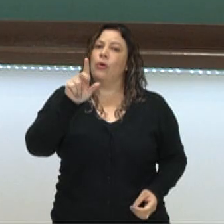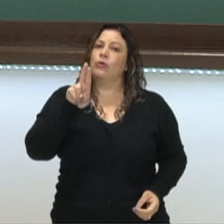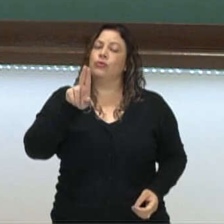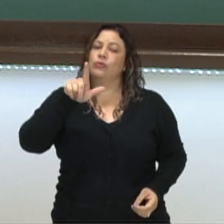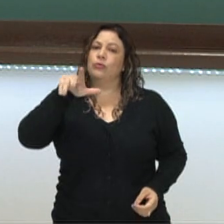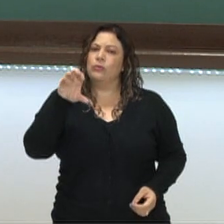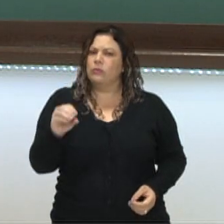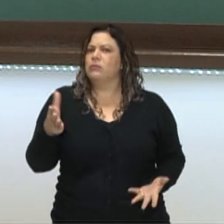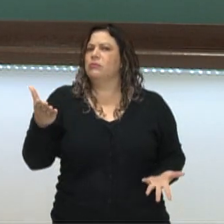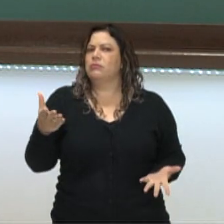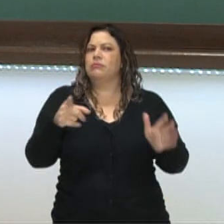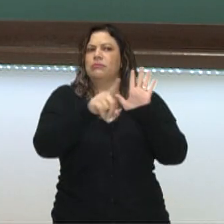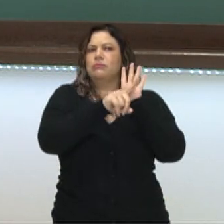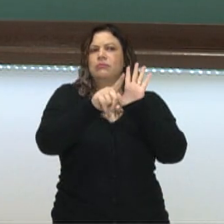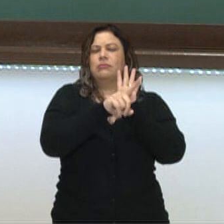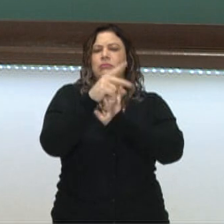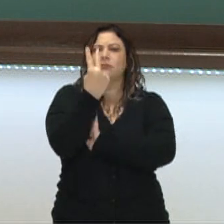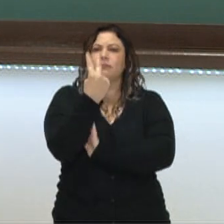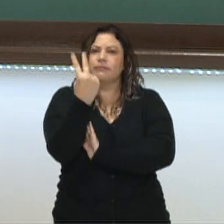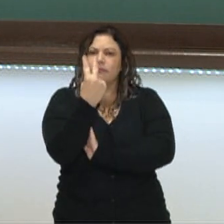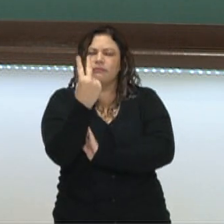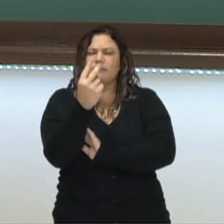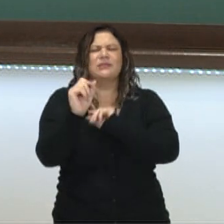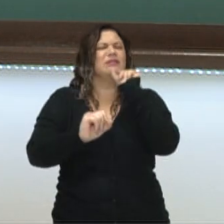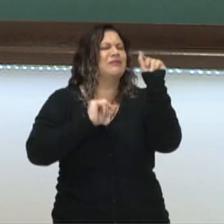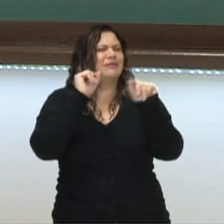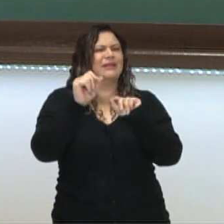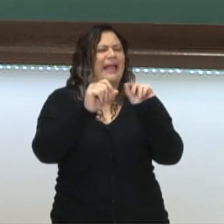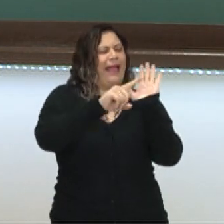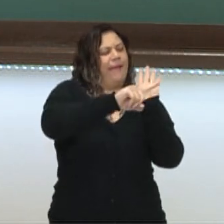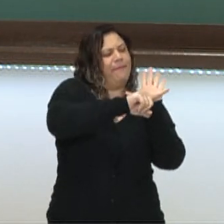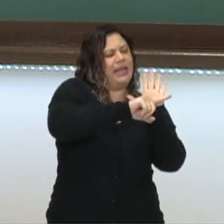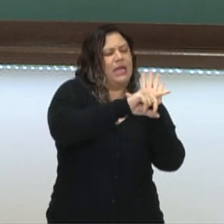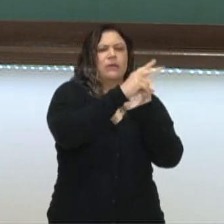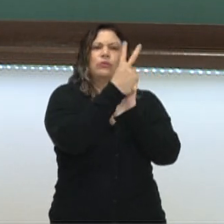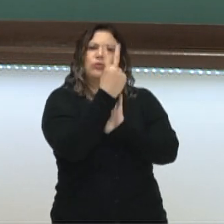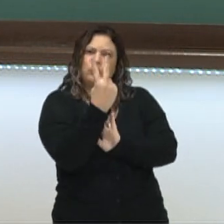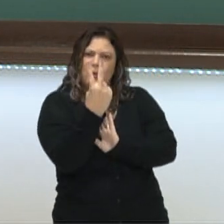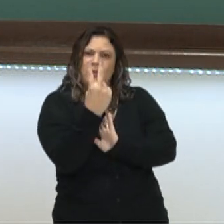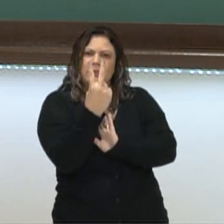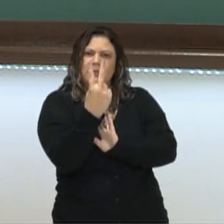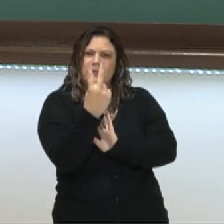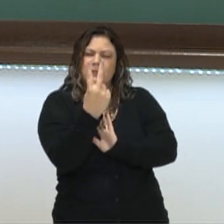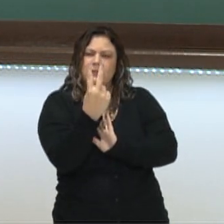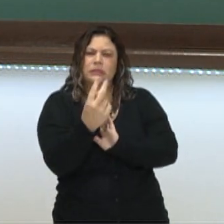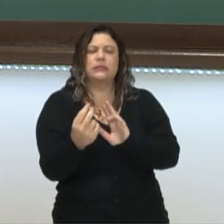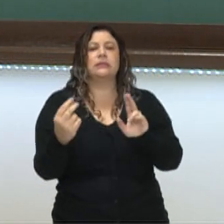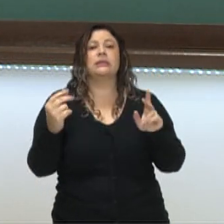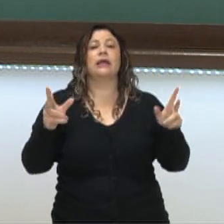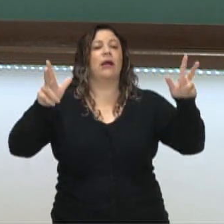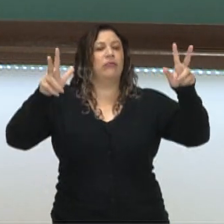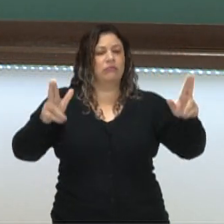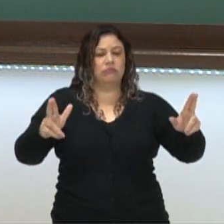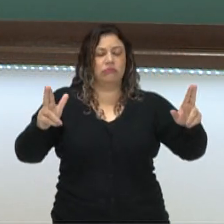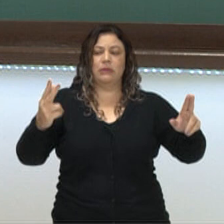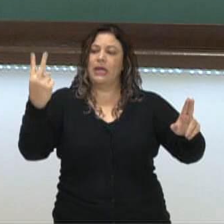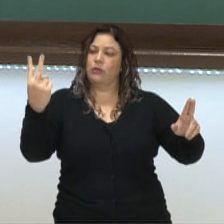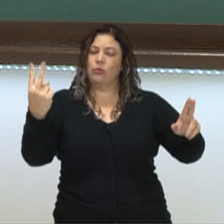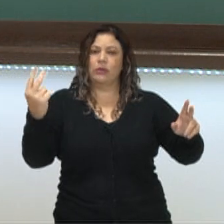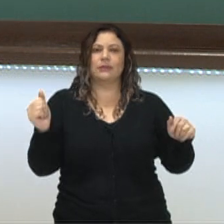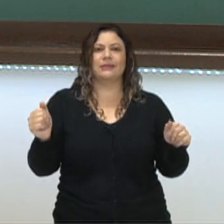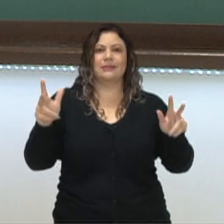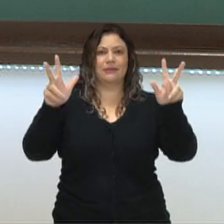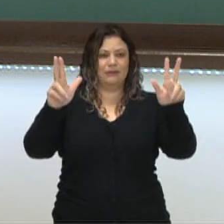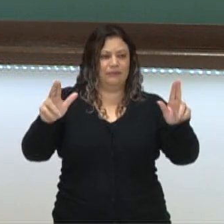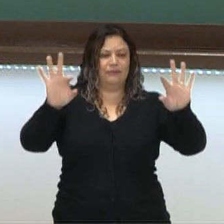aí, professor, então quer dizer que o módulo de menos 2 é 2? Exatamente. E por que é 2? Estamos nos referindo a uma